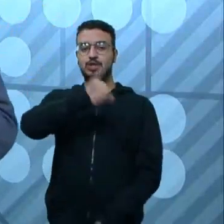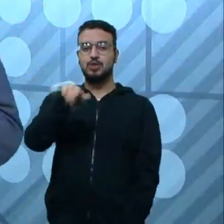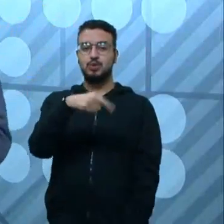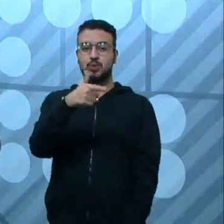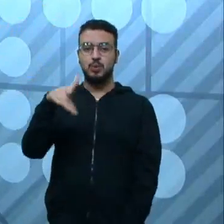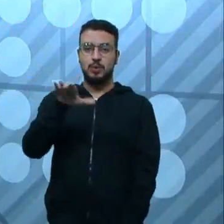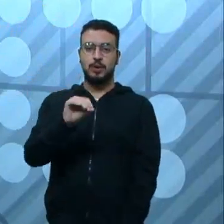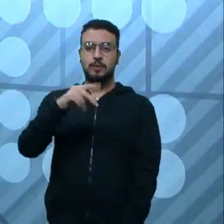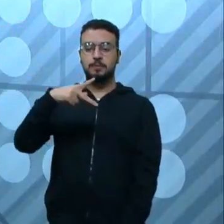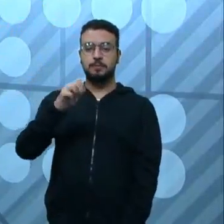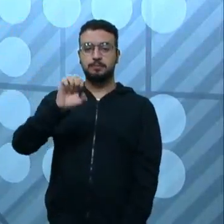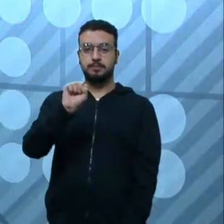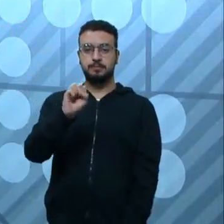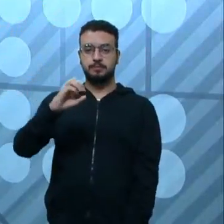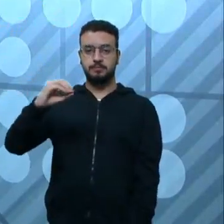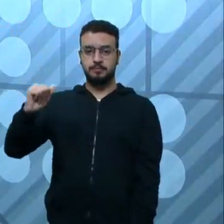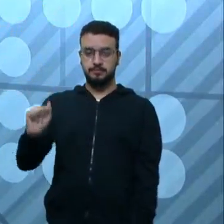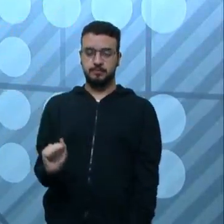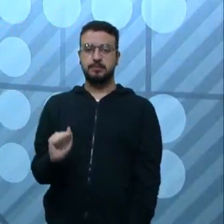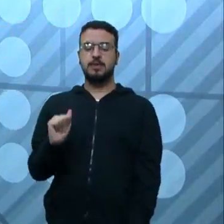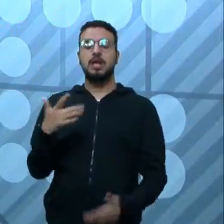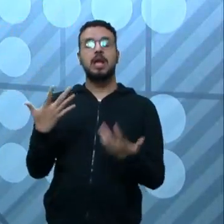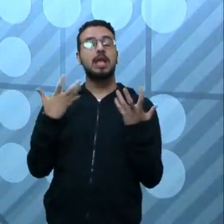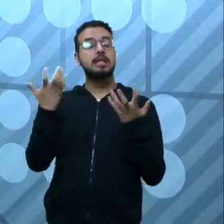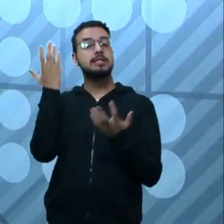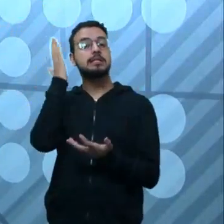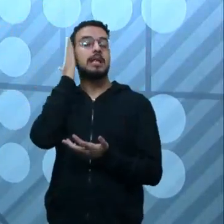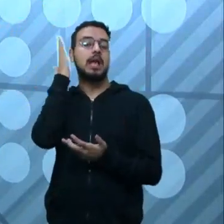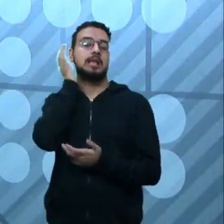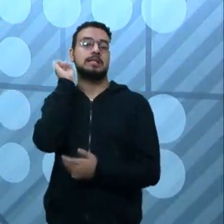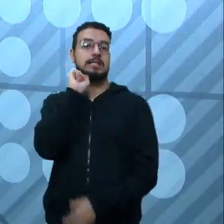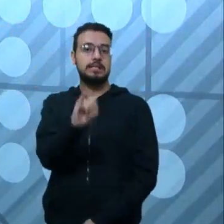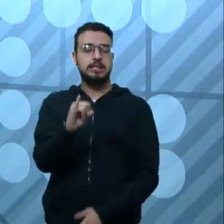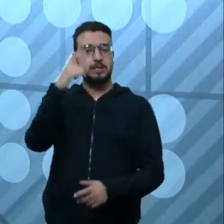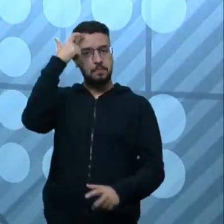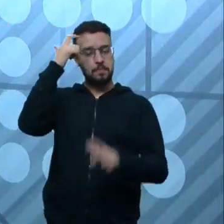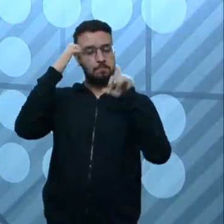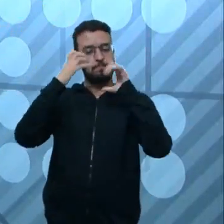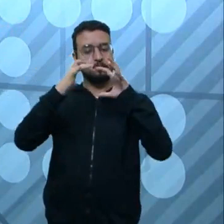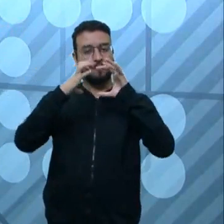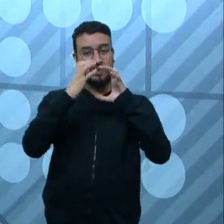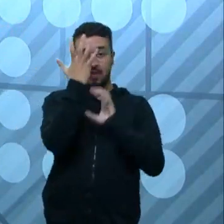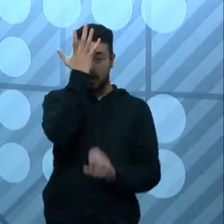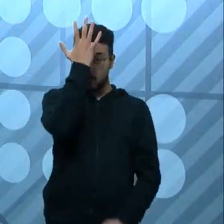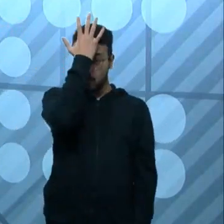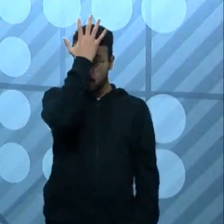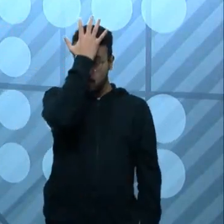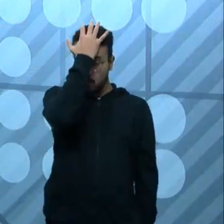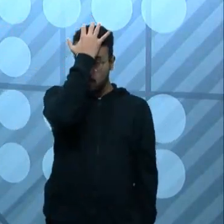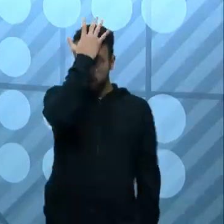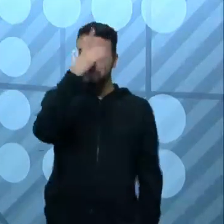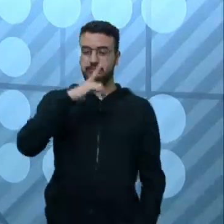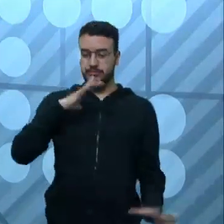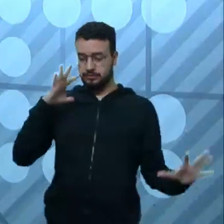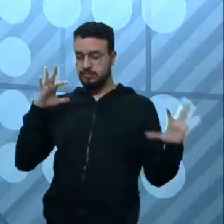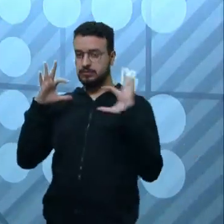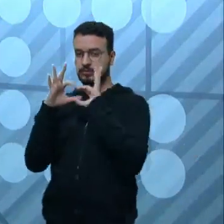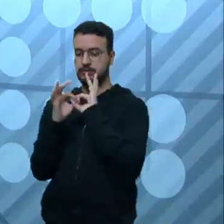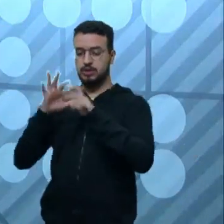maravilhosa. Gostariam de saber se o lobo frontal está relacionado com a doença de Alzheimer. Sim.